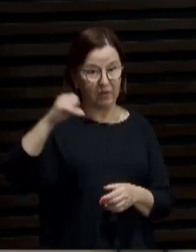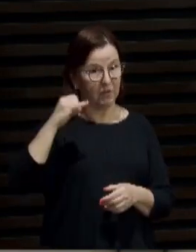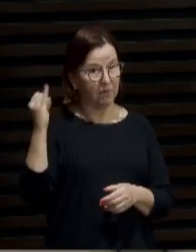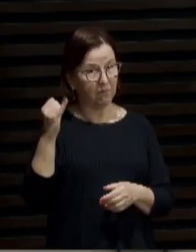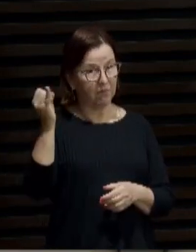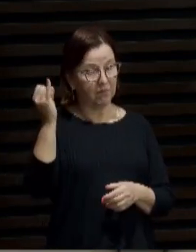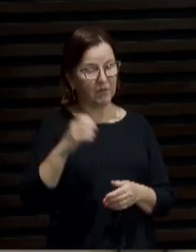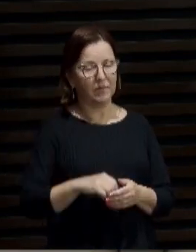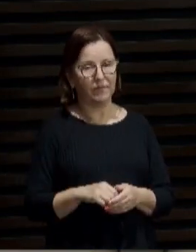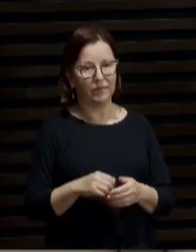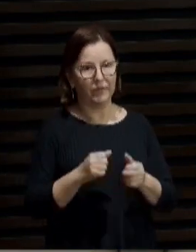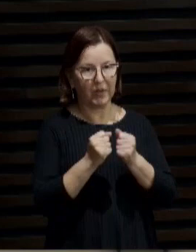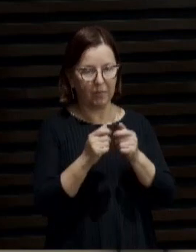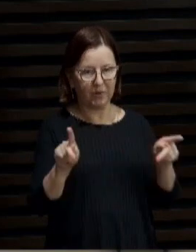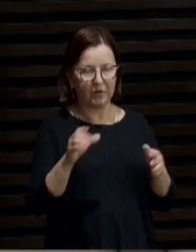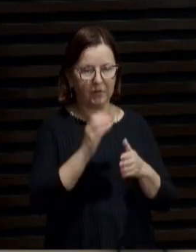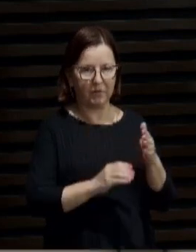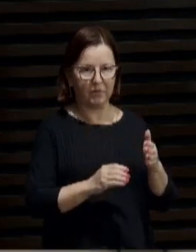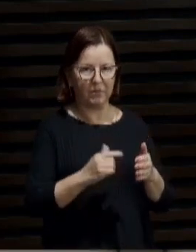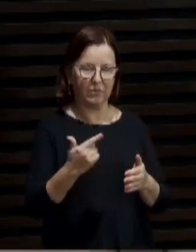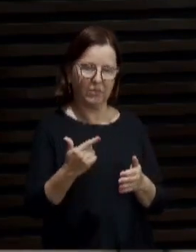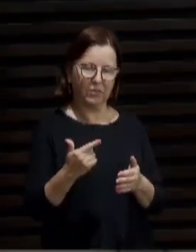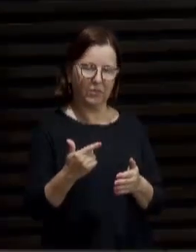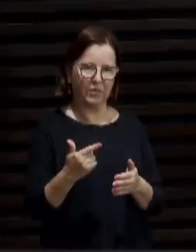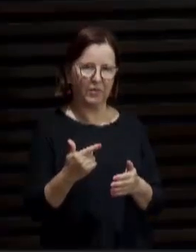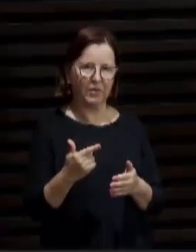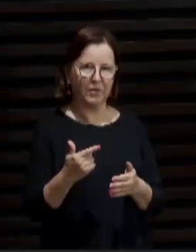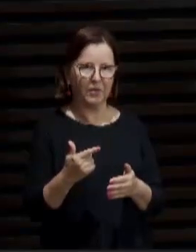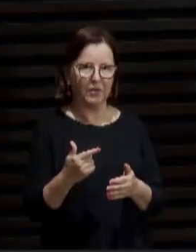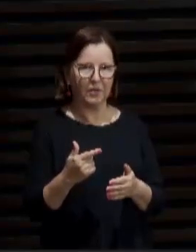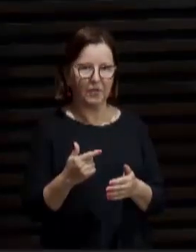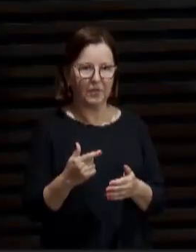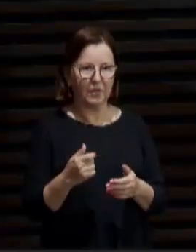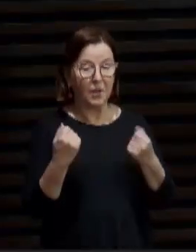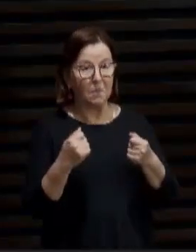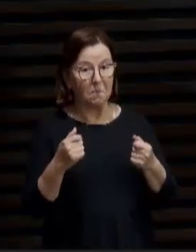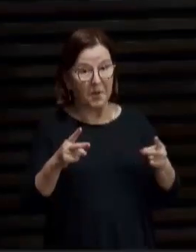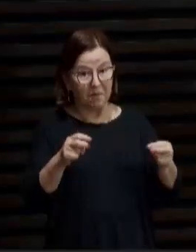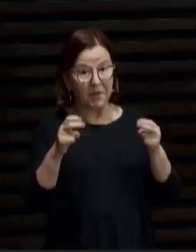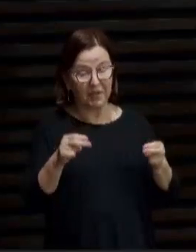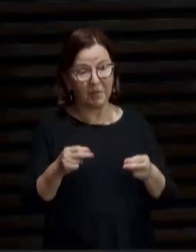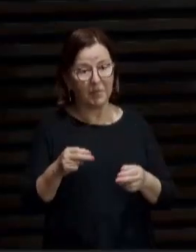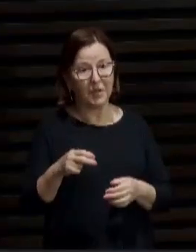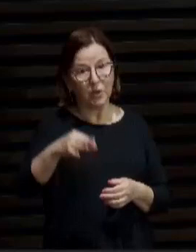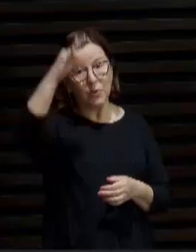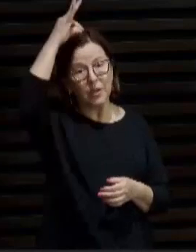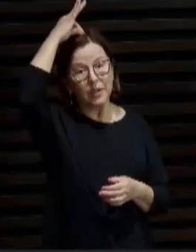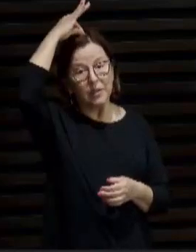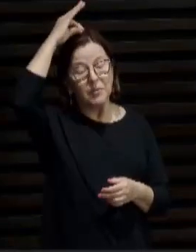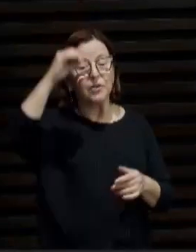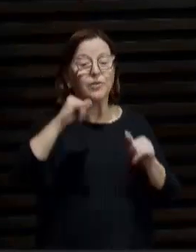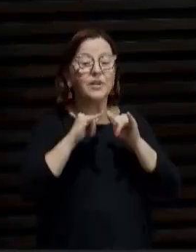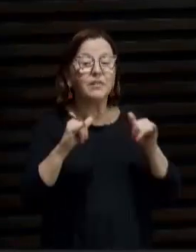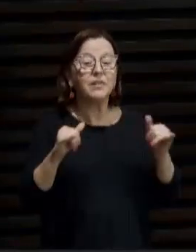Apocalipse 2,17. Quem tem ouvidos, ouça o que o Espírito diz às igrejas.